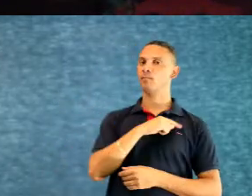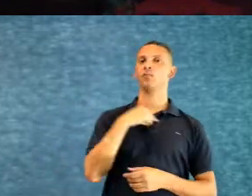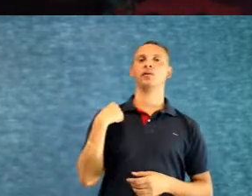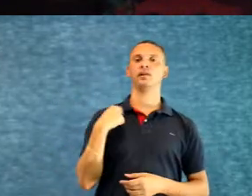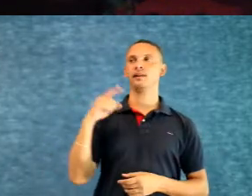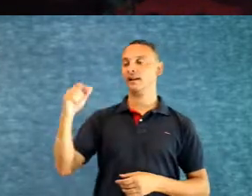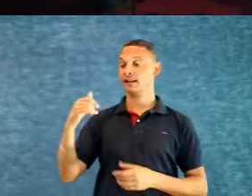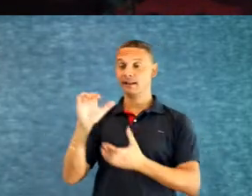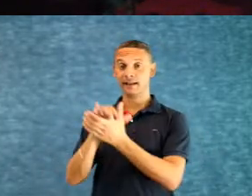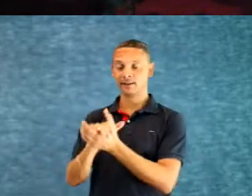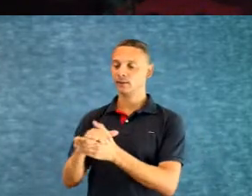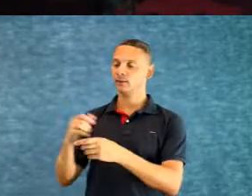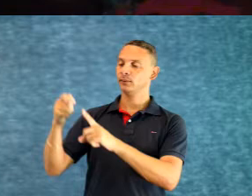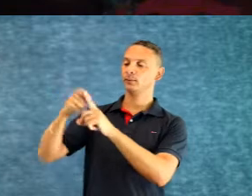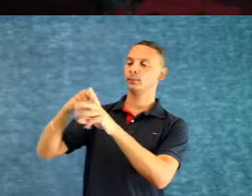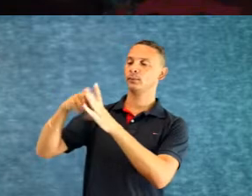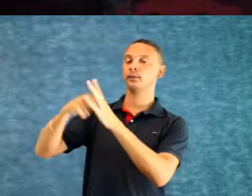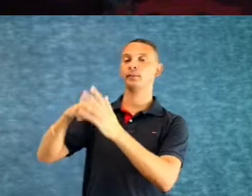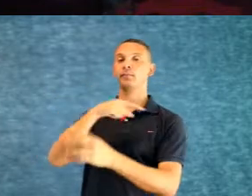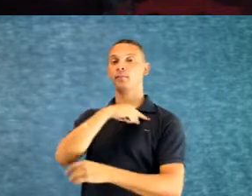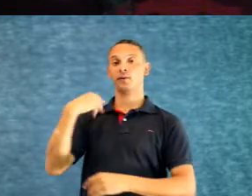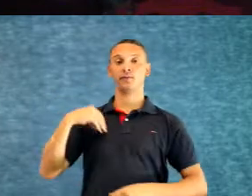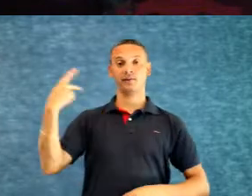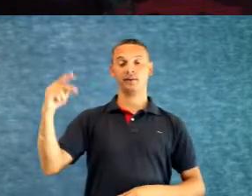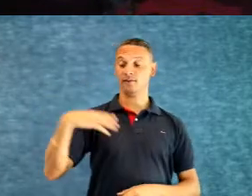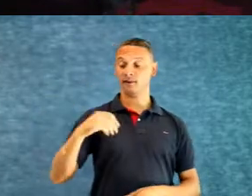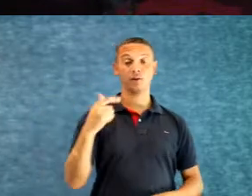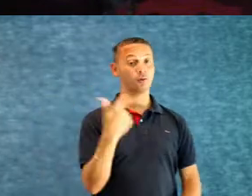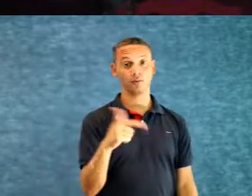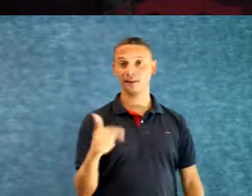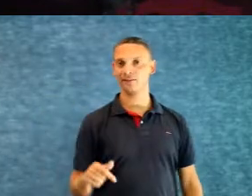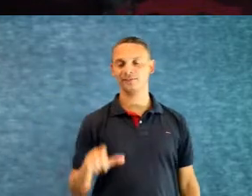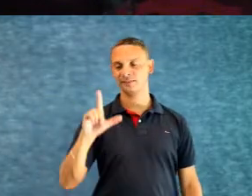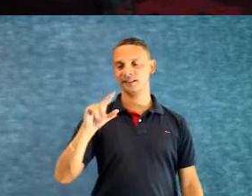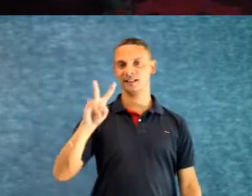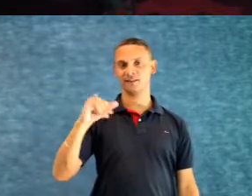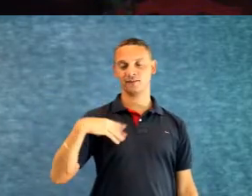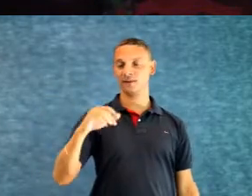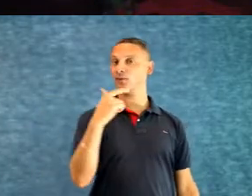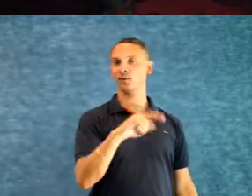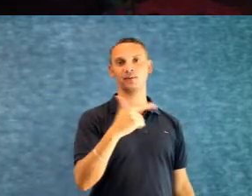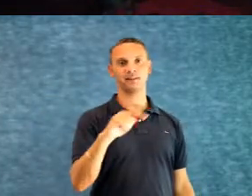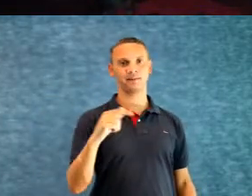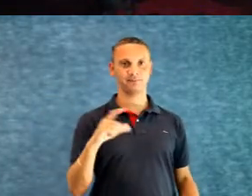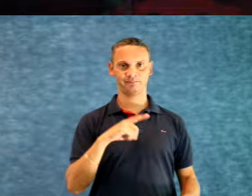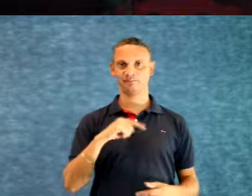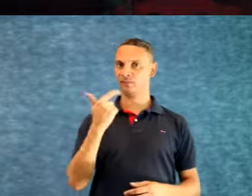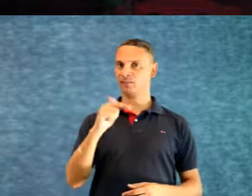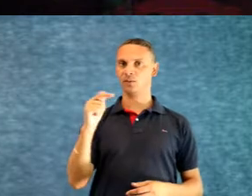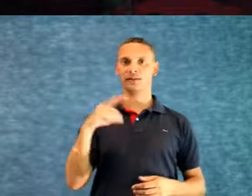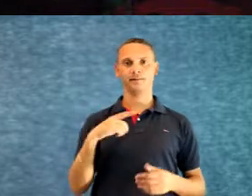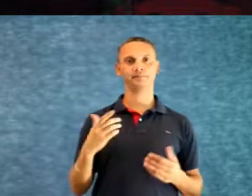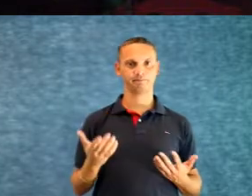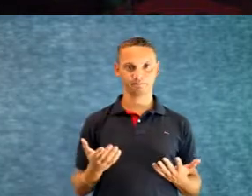chegavam no Rio Grande do Norte, ou em Recife, ou no Rio de Janeiro, sobre ela, eram todas assim. Ouvi dizer, alguém